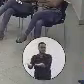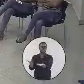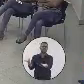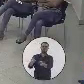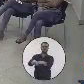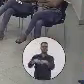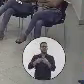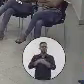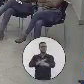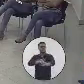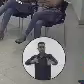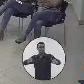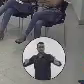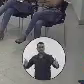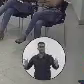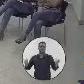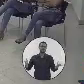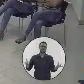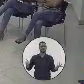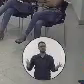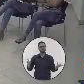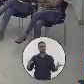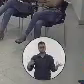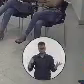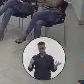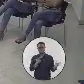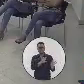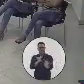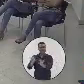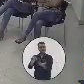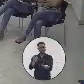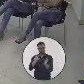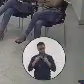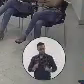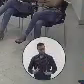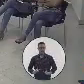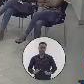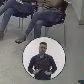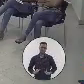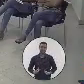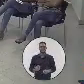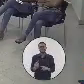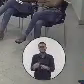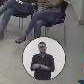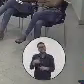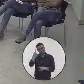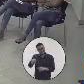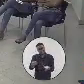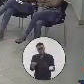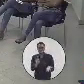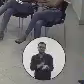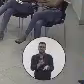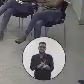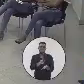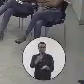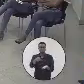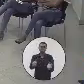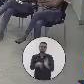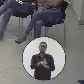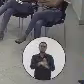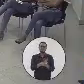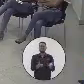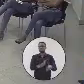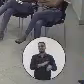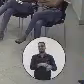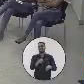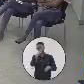valorizadas enquanto a diversidade gênero humano que exatamente nos confere